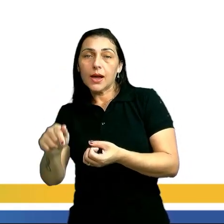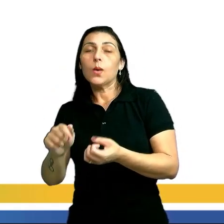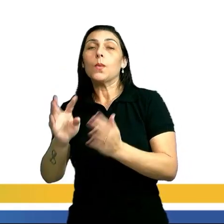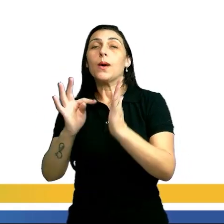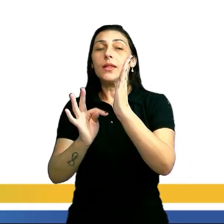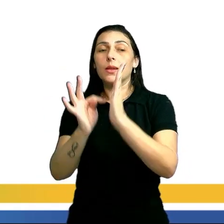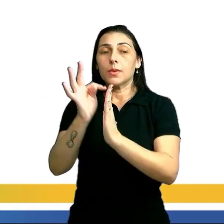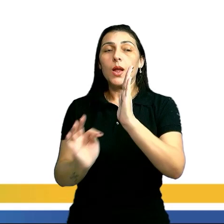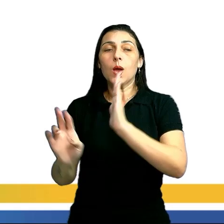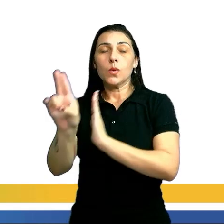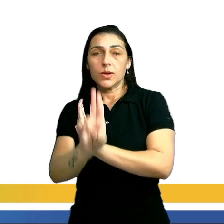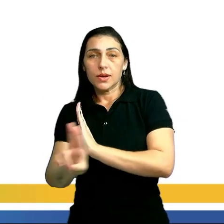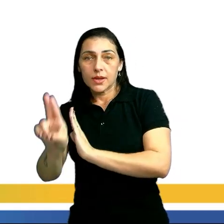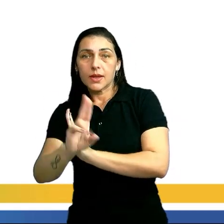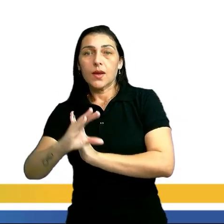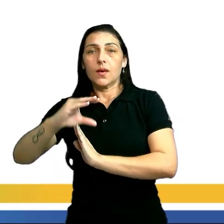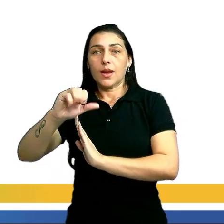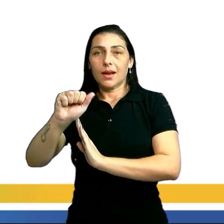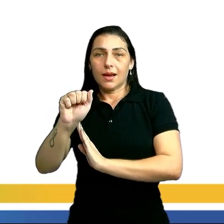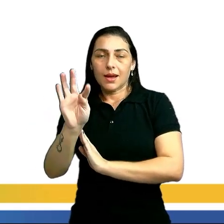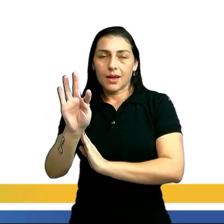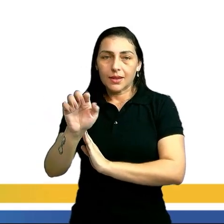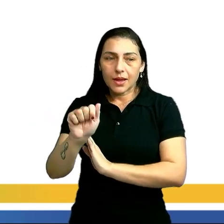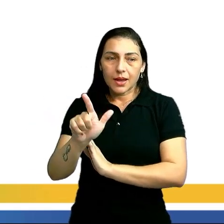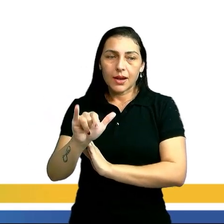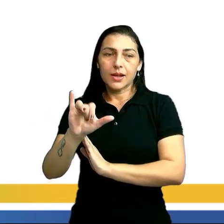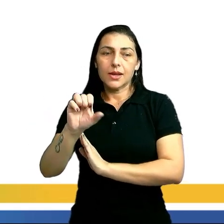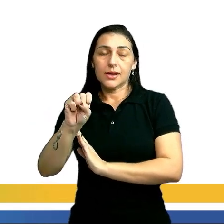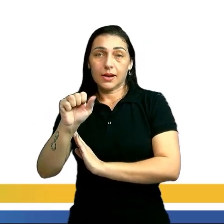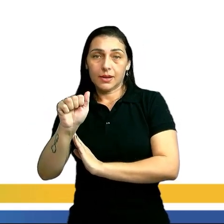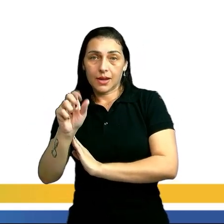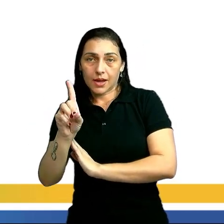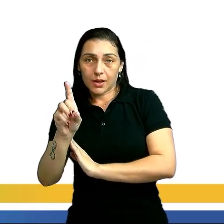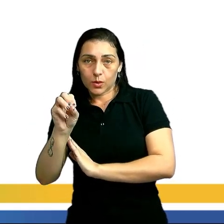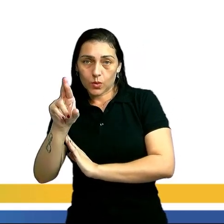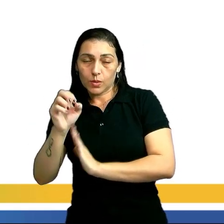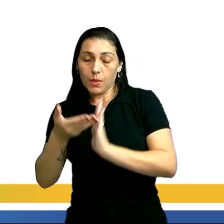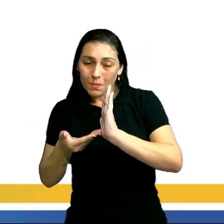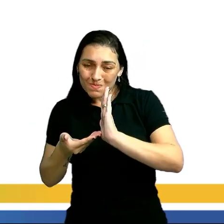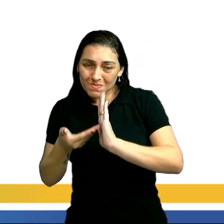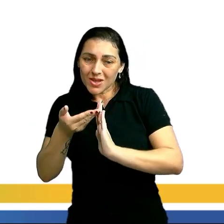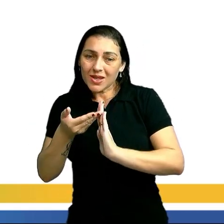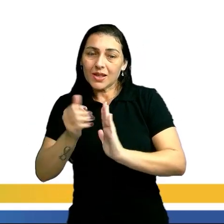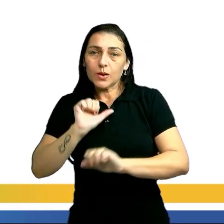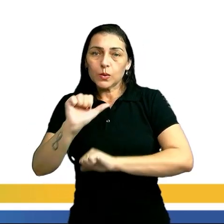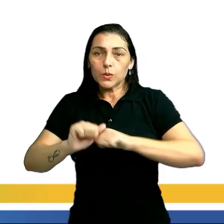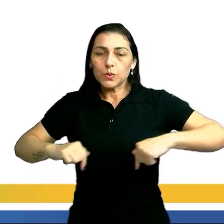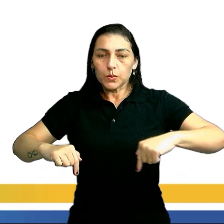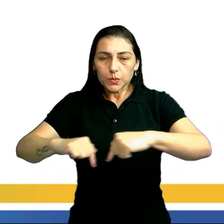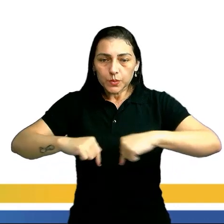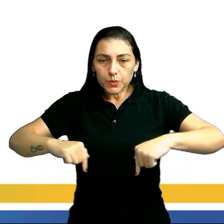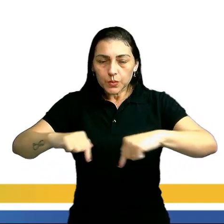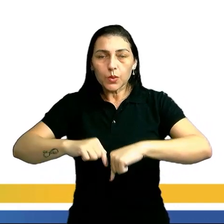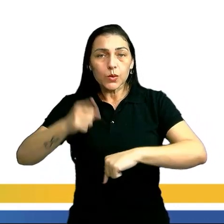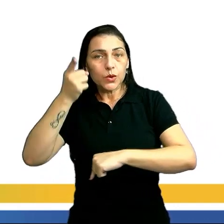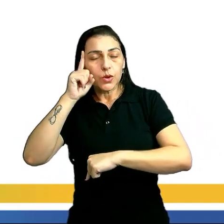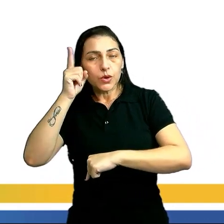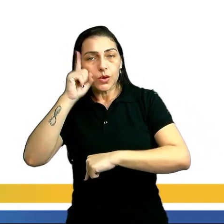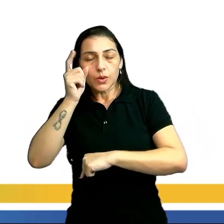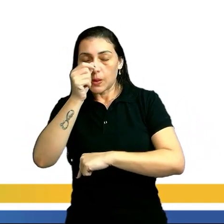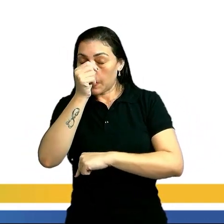utilização de catalisadores, que é para aumentar a velocidade da reação química, tá? Então, exemplo aí de catalisador no dia a